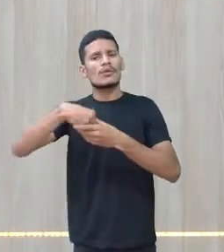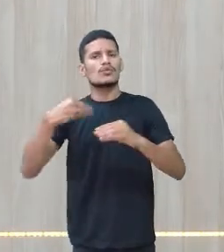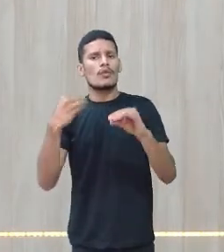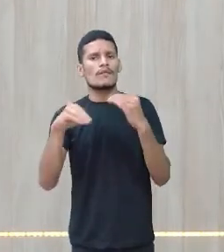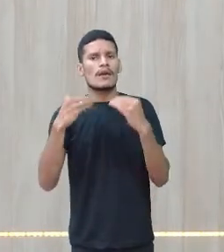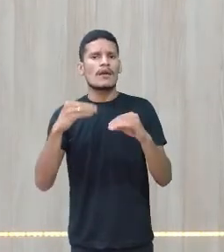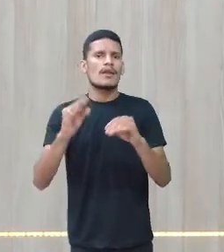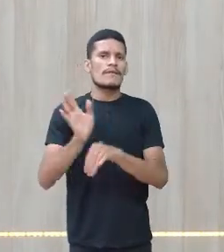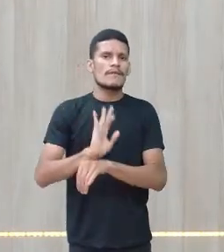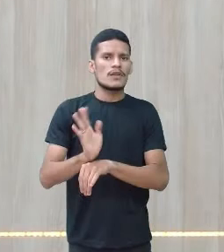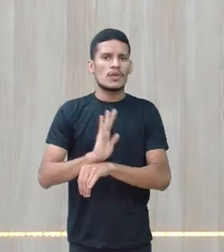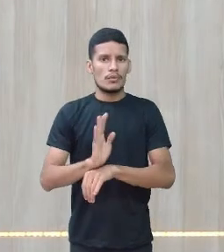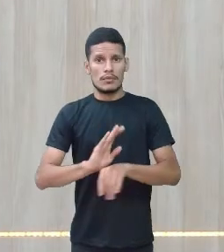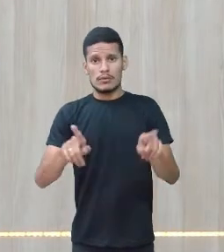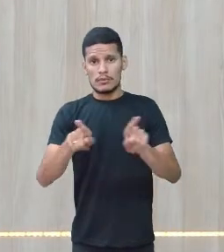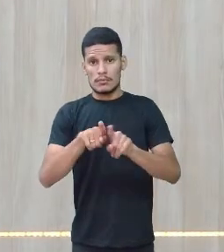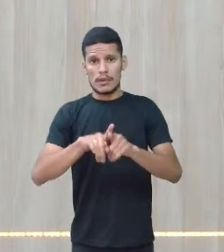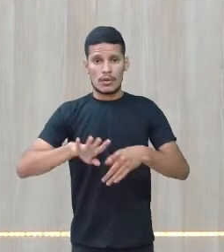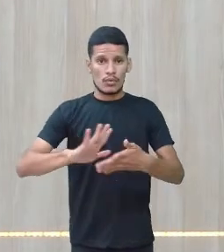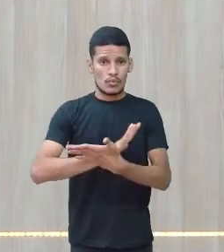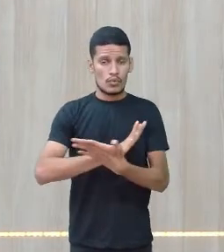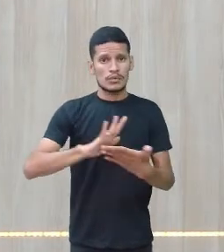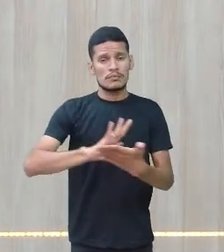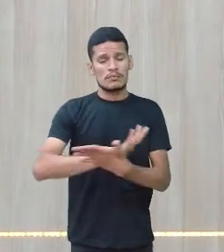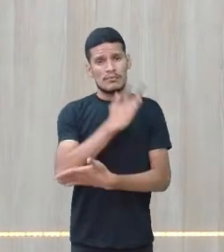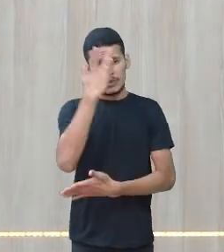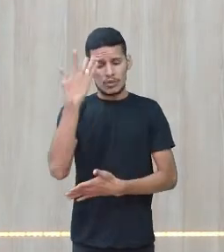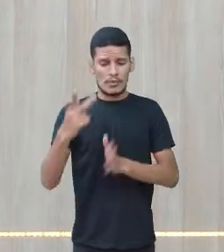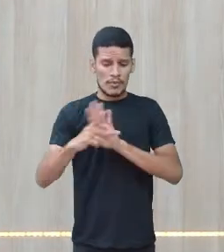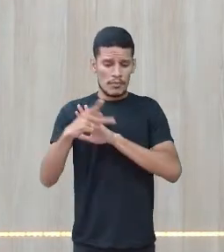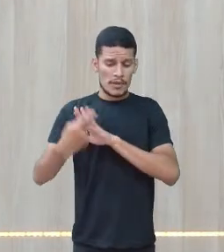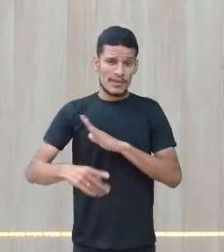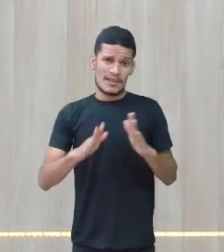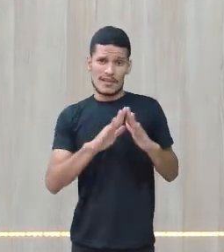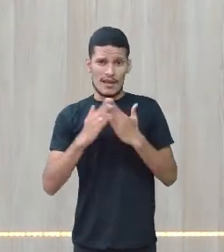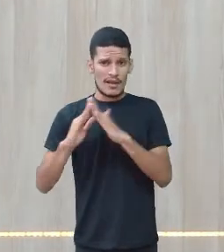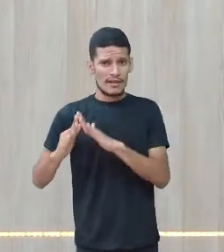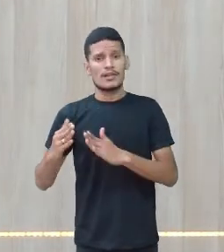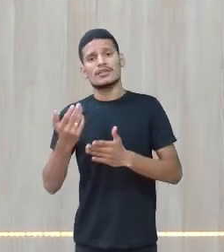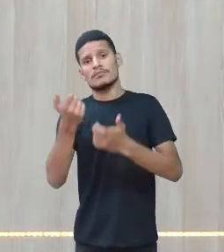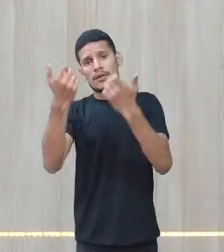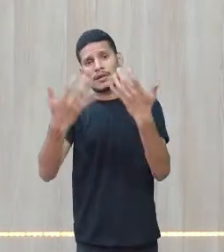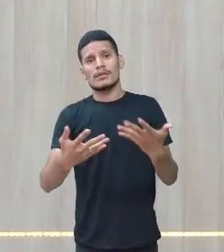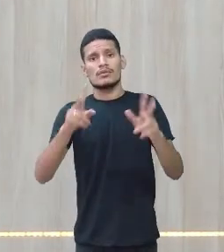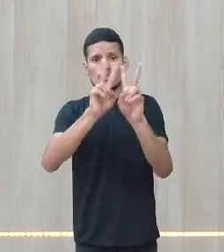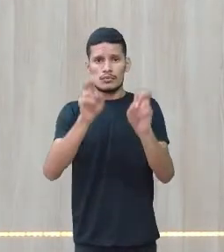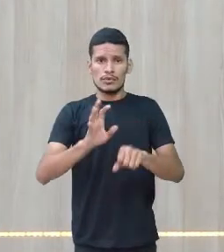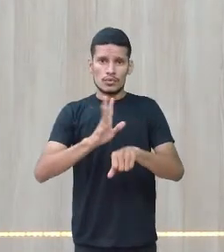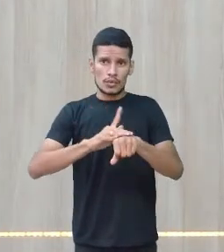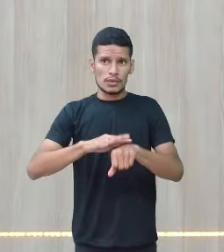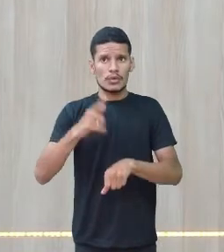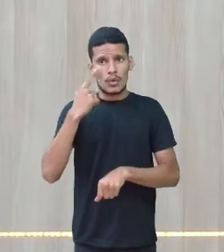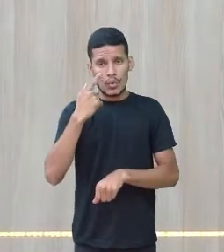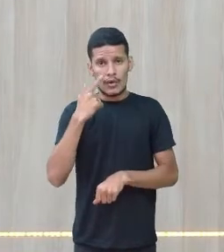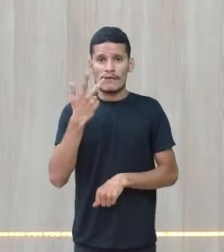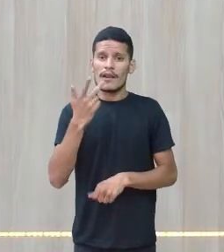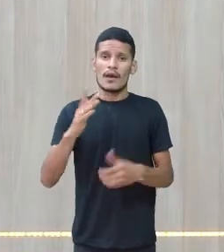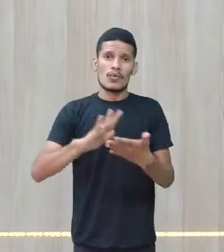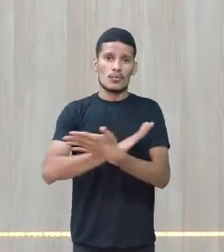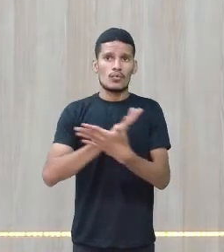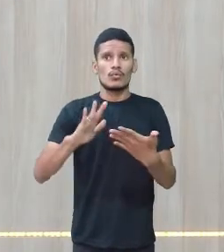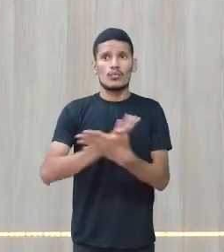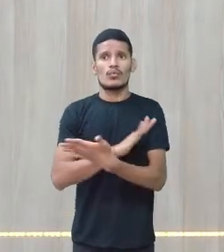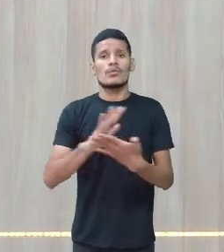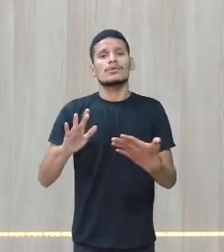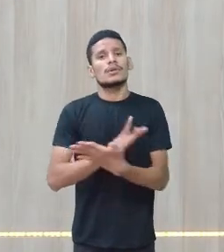num filme, eu vi alguém aqui na vizinhança contando dessas doenças. Então, vou falar de algumas,